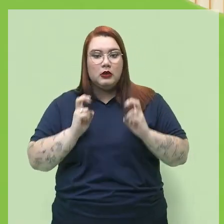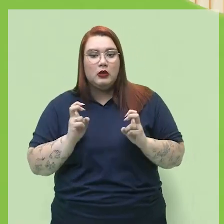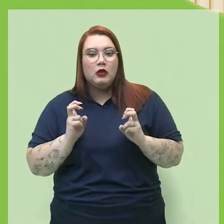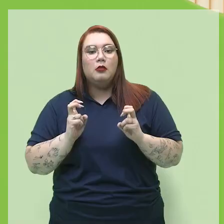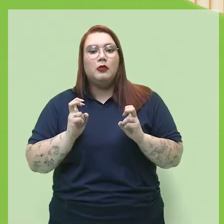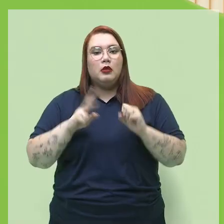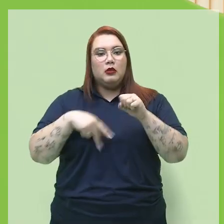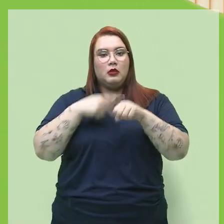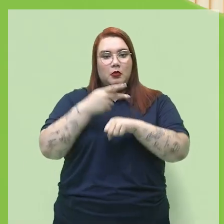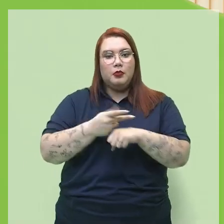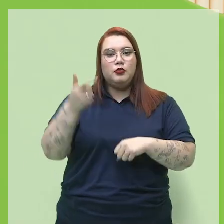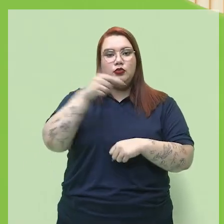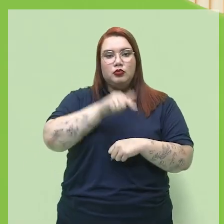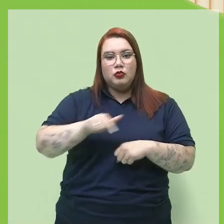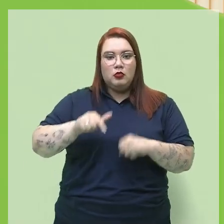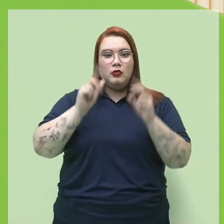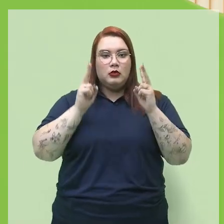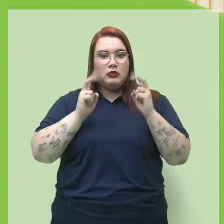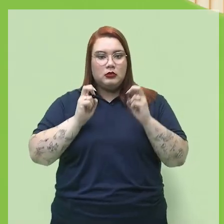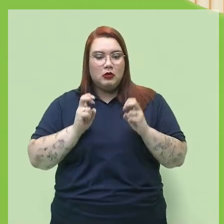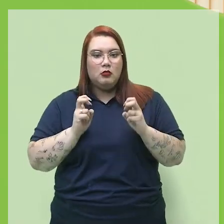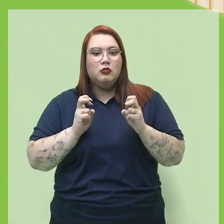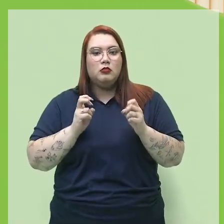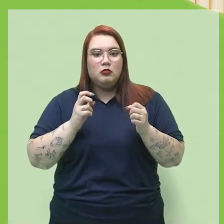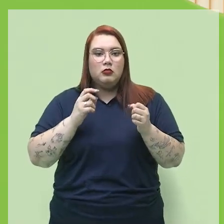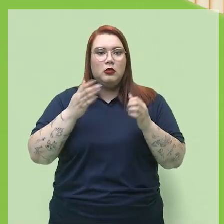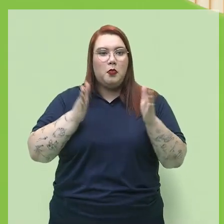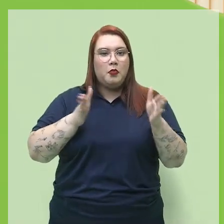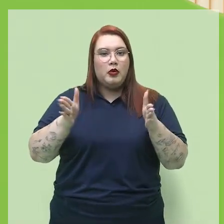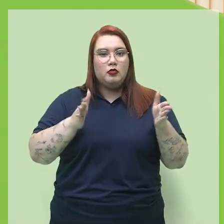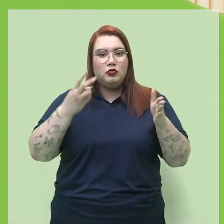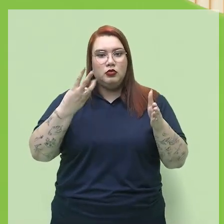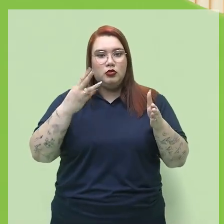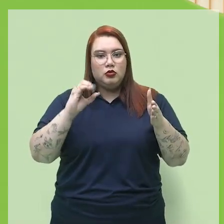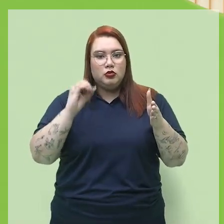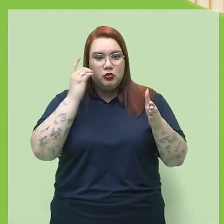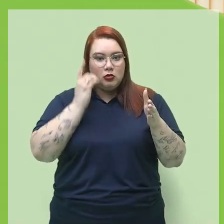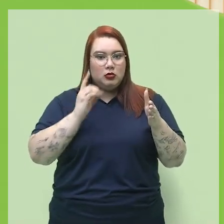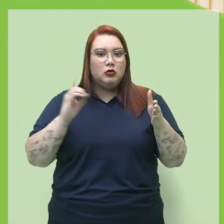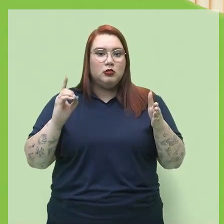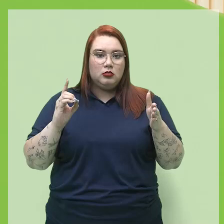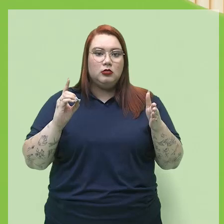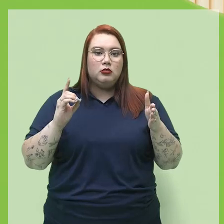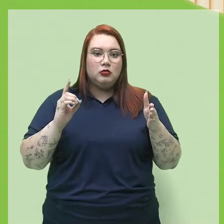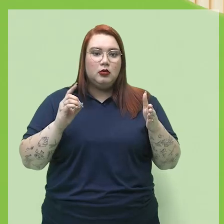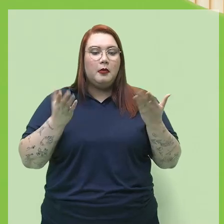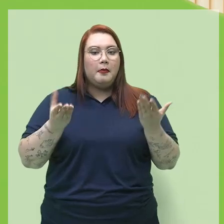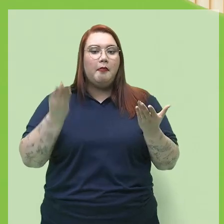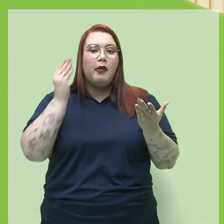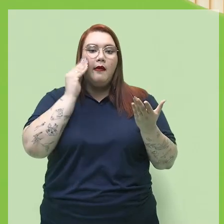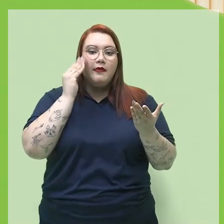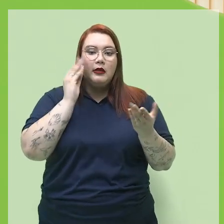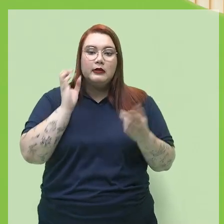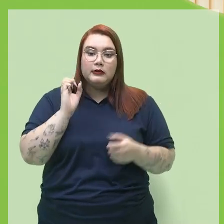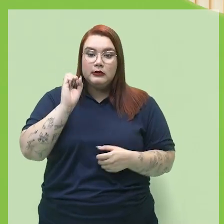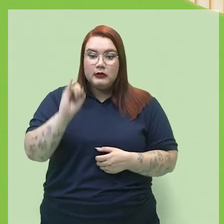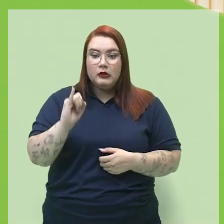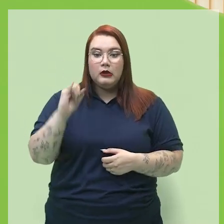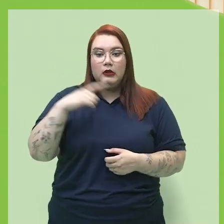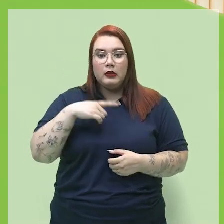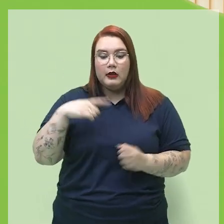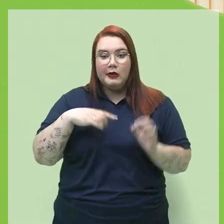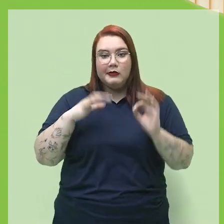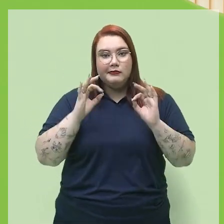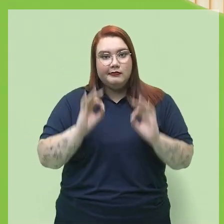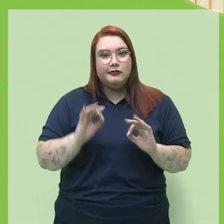depois ela refaz esse exame depois de 30 dias, provavelmente, né? Que é exatamente para saber realmente